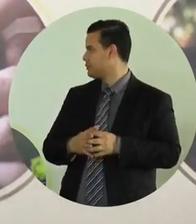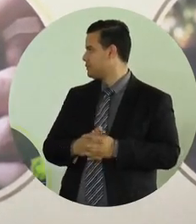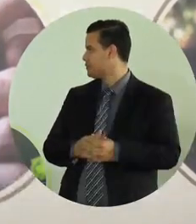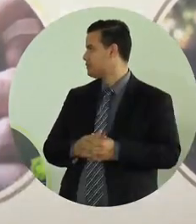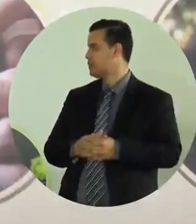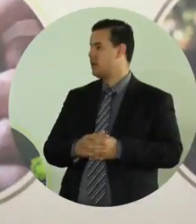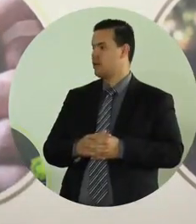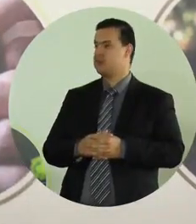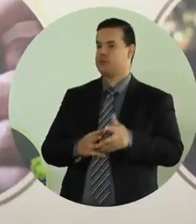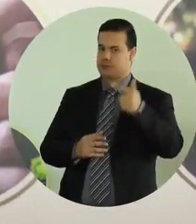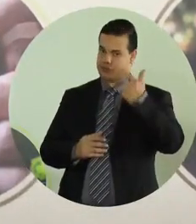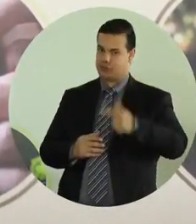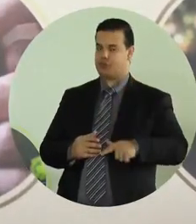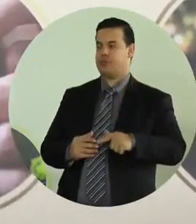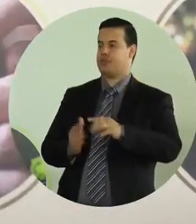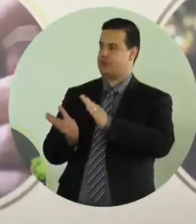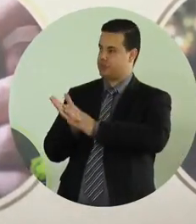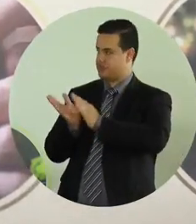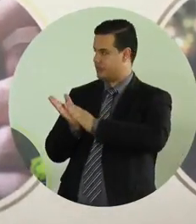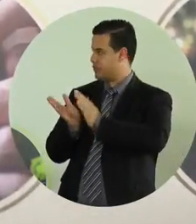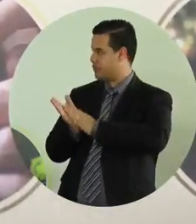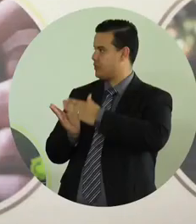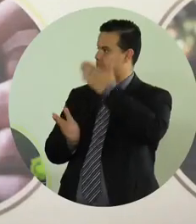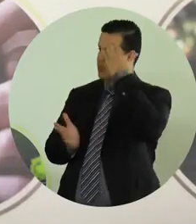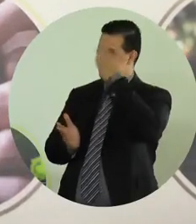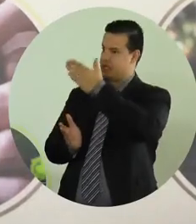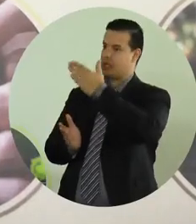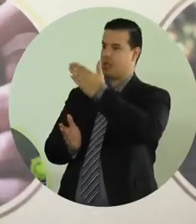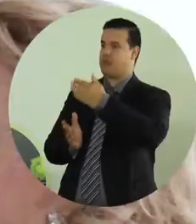Mais uma vez, uma salva de palmas. Muito obrigado.